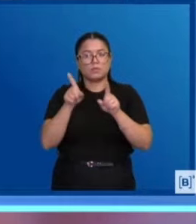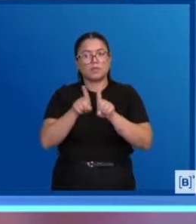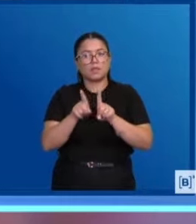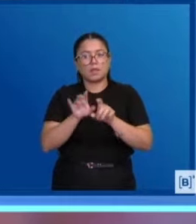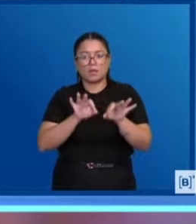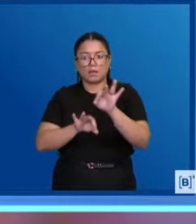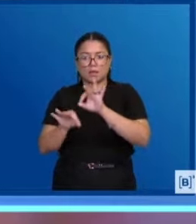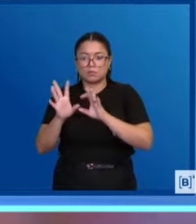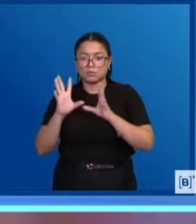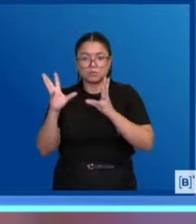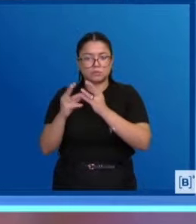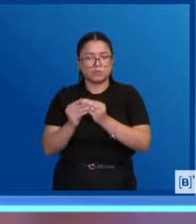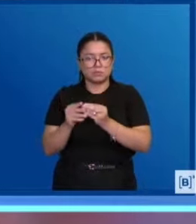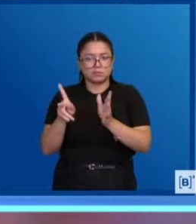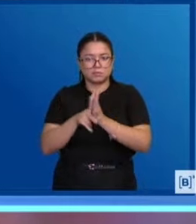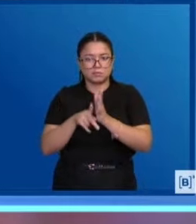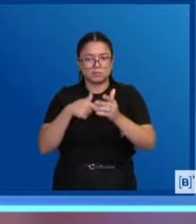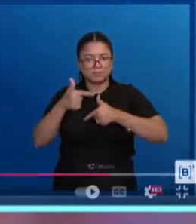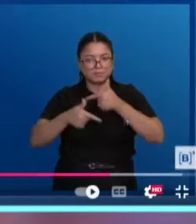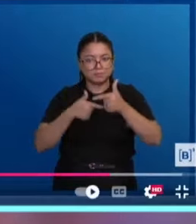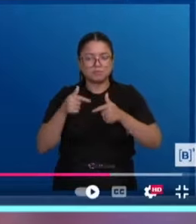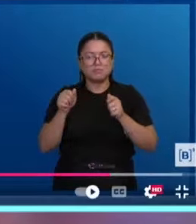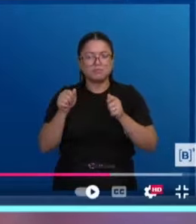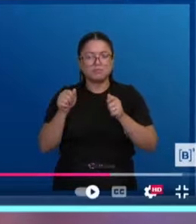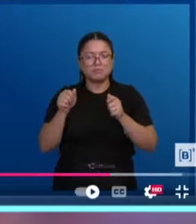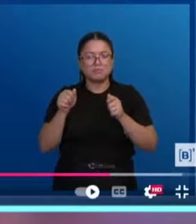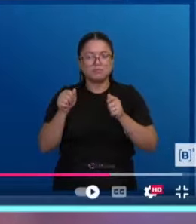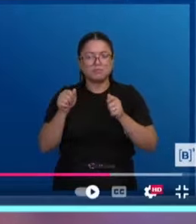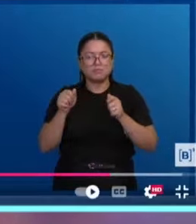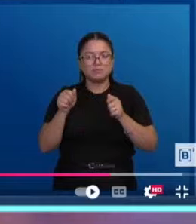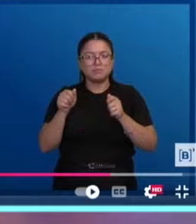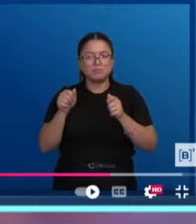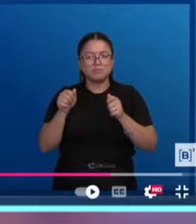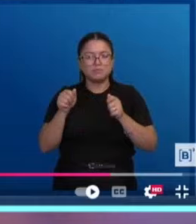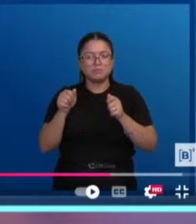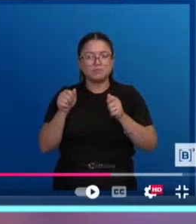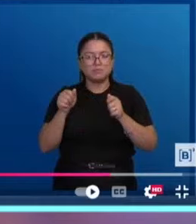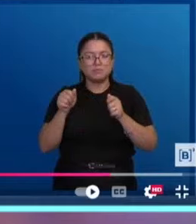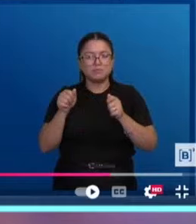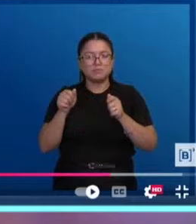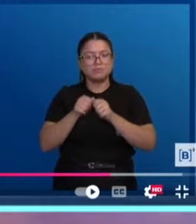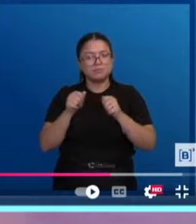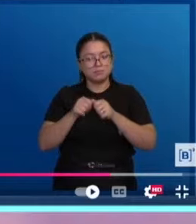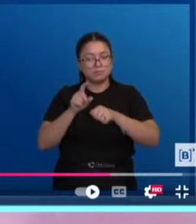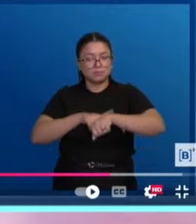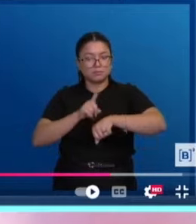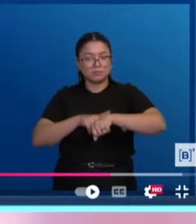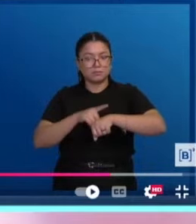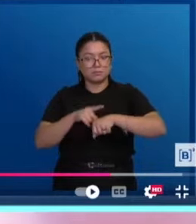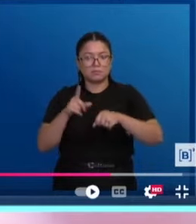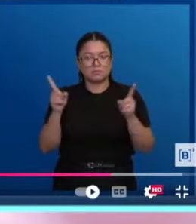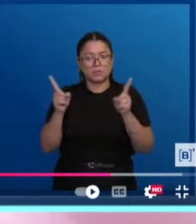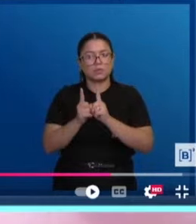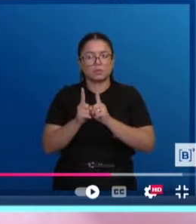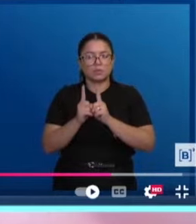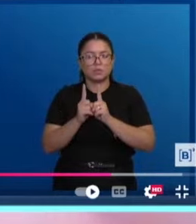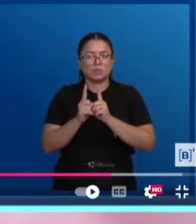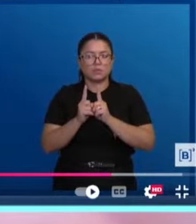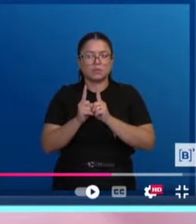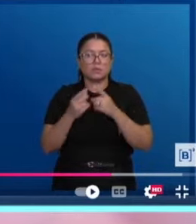parcelas anuais de 25 milhões. Essa concessão, com duração de 35 anos, abrange